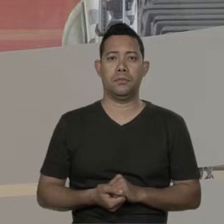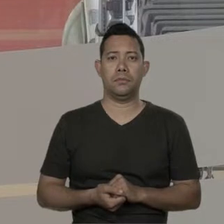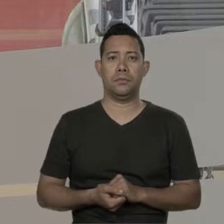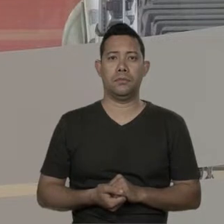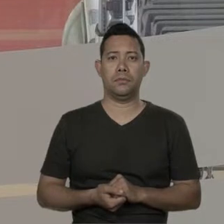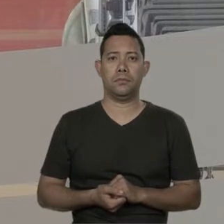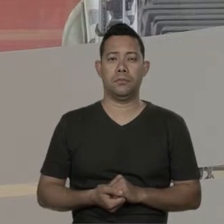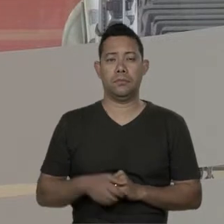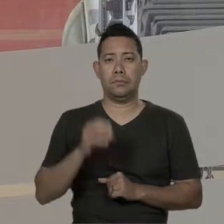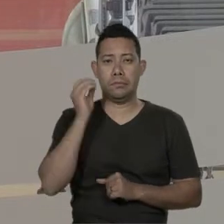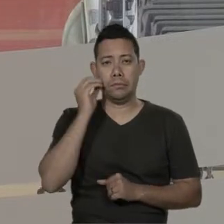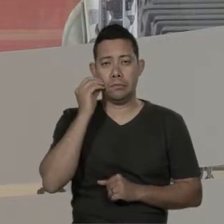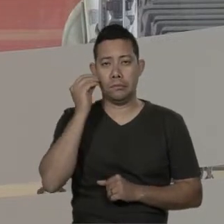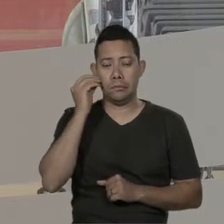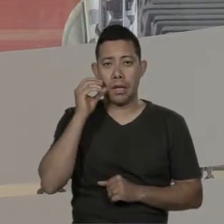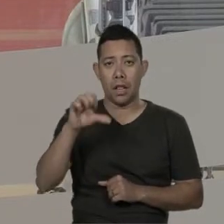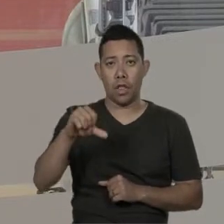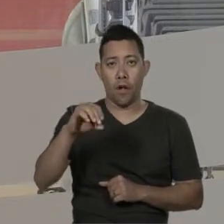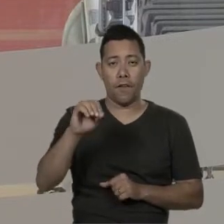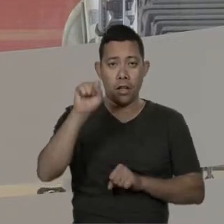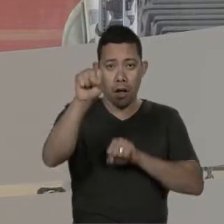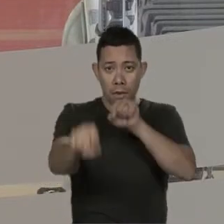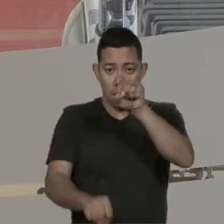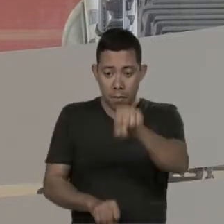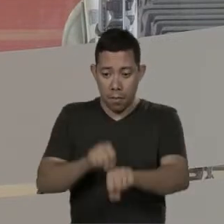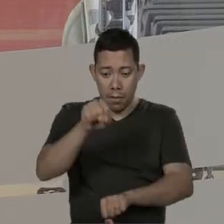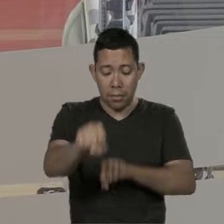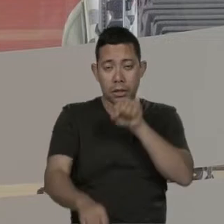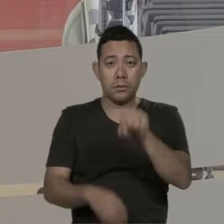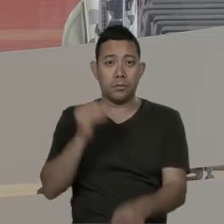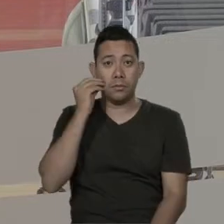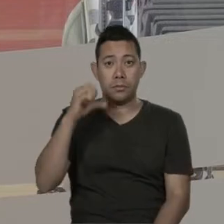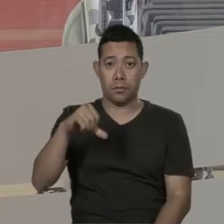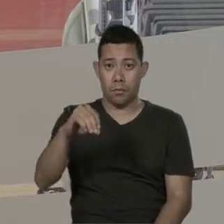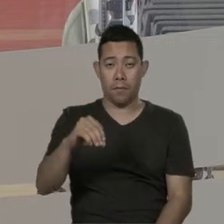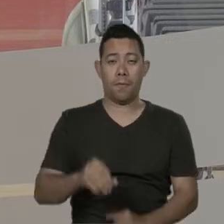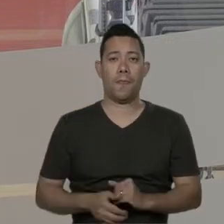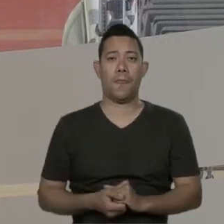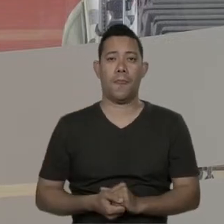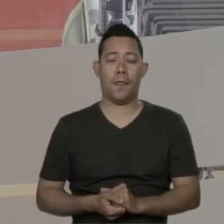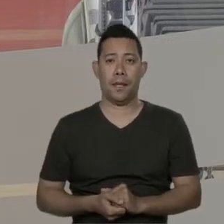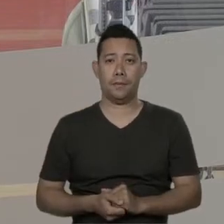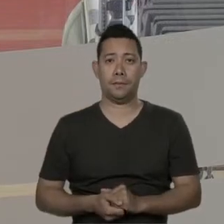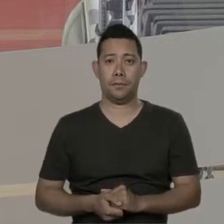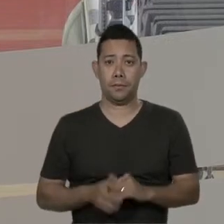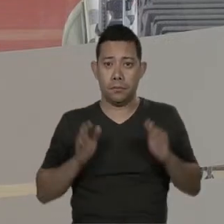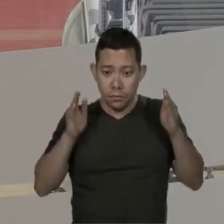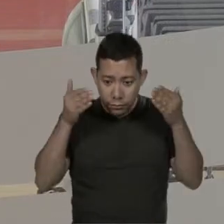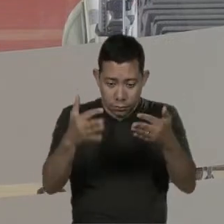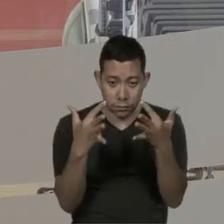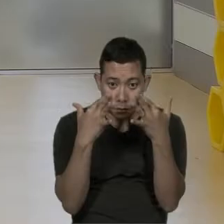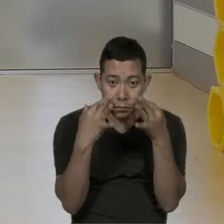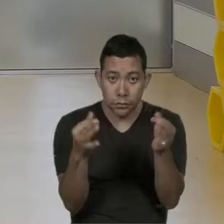Tenta chegar lá em 90 RPM. Esse giro ali tá um pouco mais acelerado. Você tá concentrado aqui